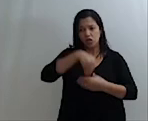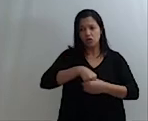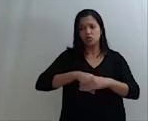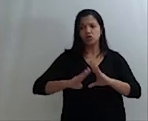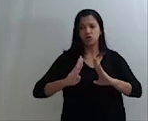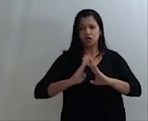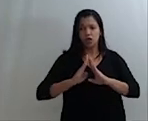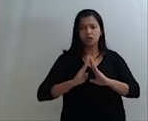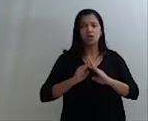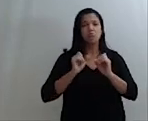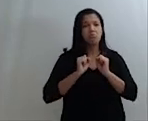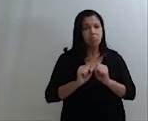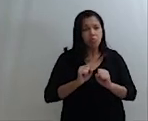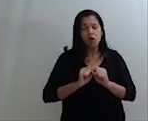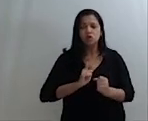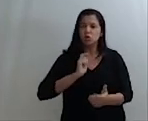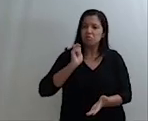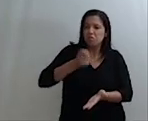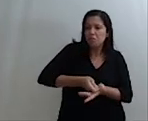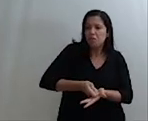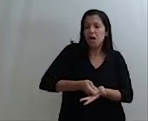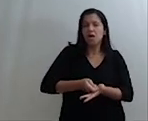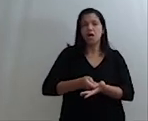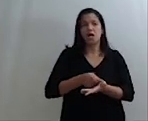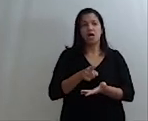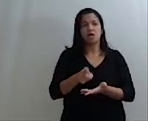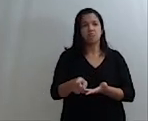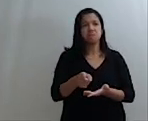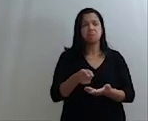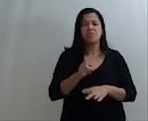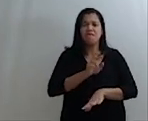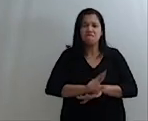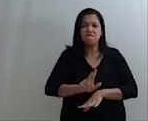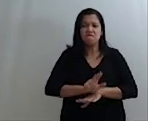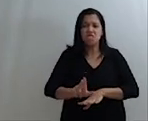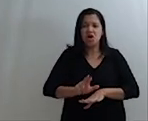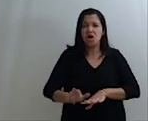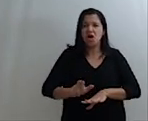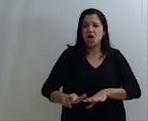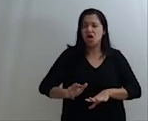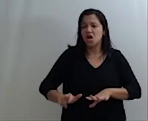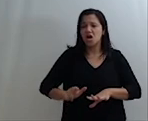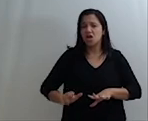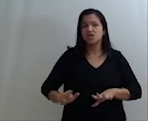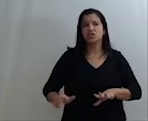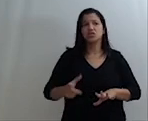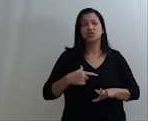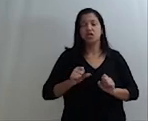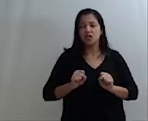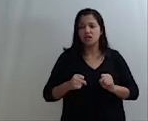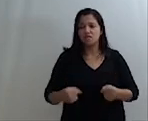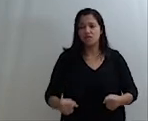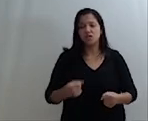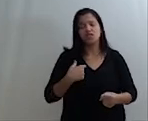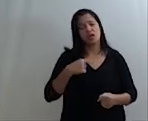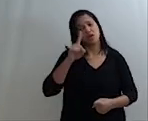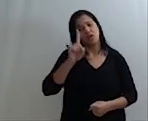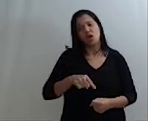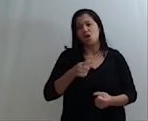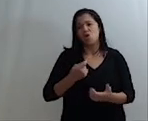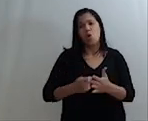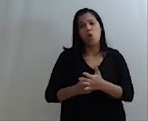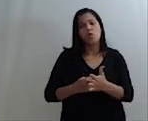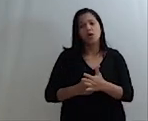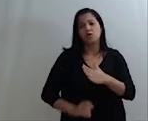compelido a pagar fiança enfim são várias as medidas cautelares que no entender da Defesa seriam suficientes para